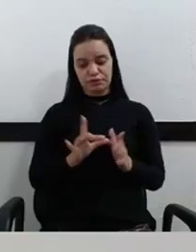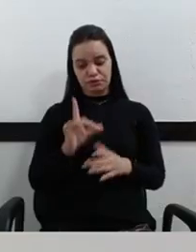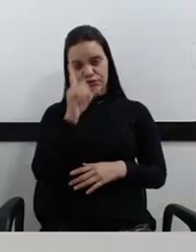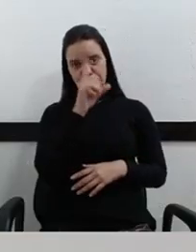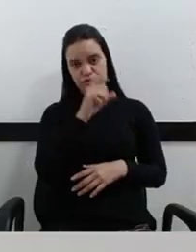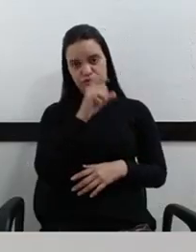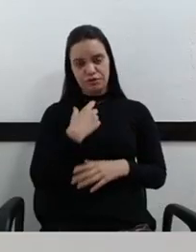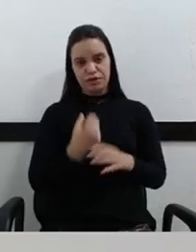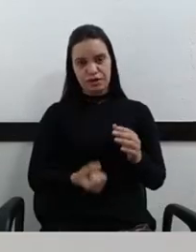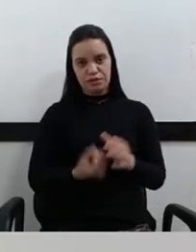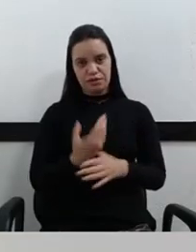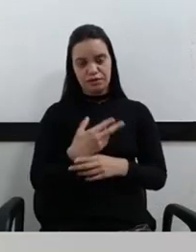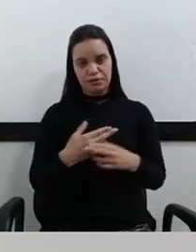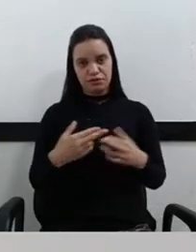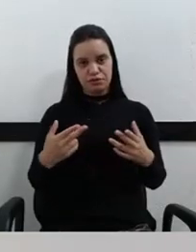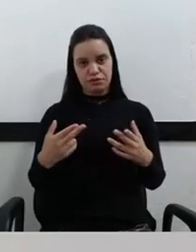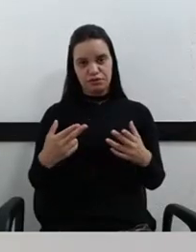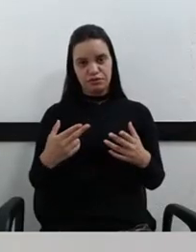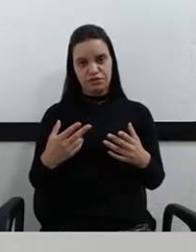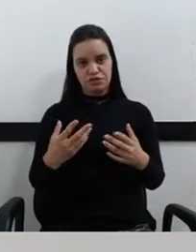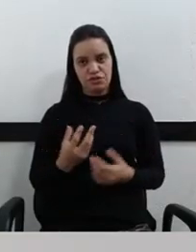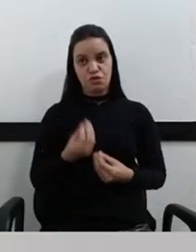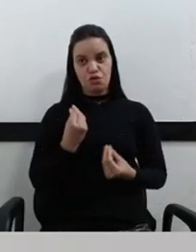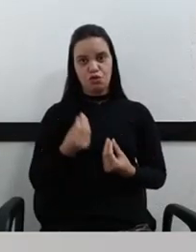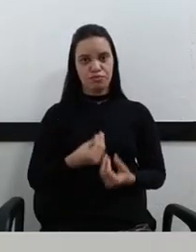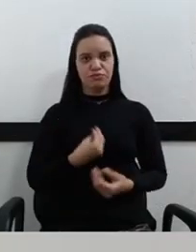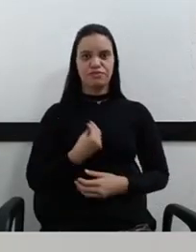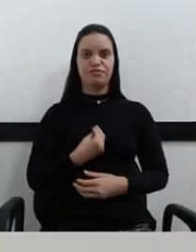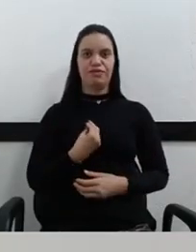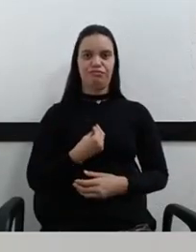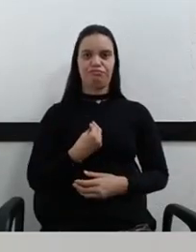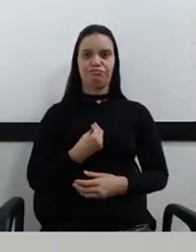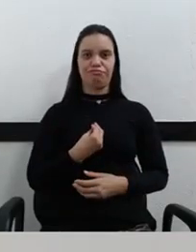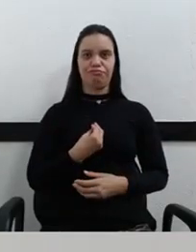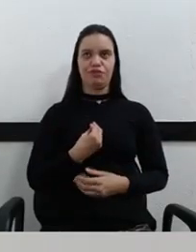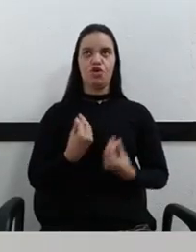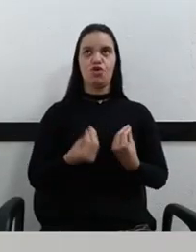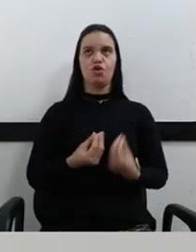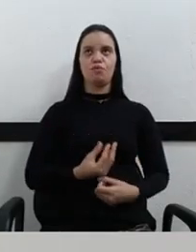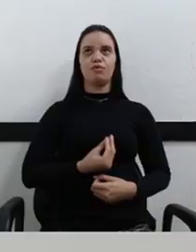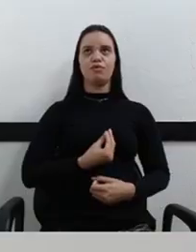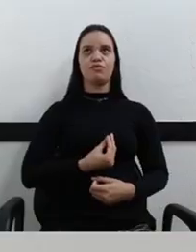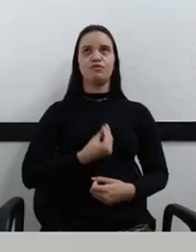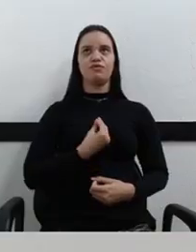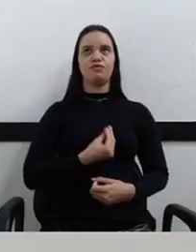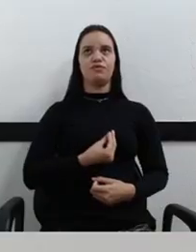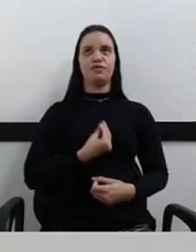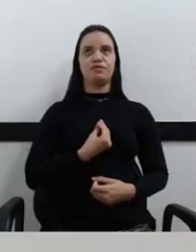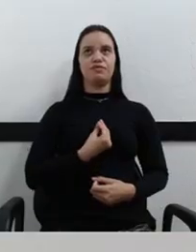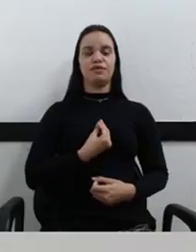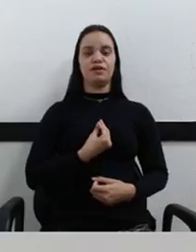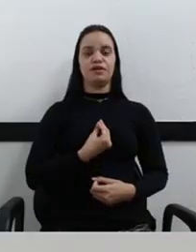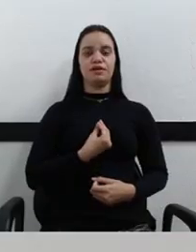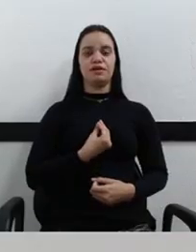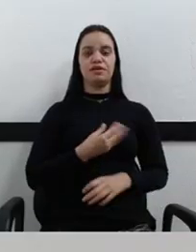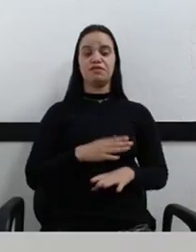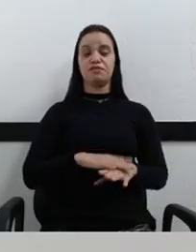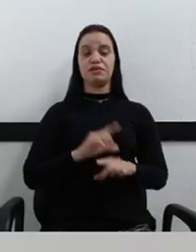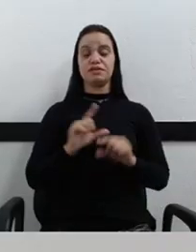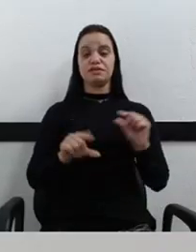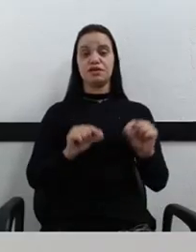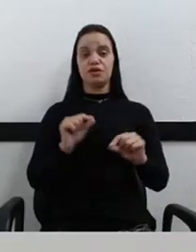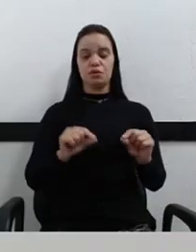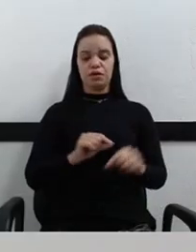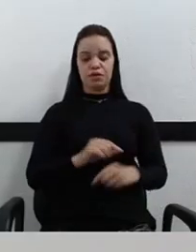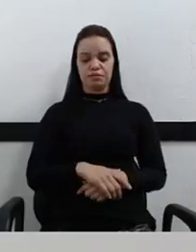quero criar uma forma de sobrevivência. Criar uma forma de sobrevivência. Nós estamos criando uma forma de sobrevivência. O que fazer?